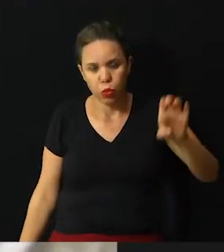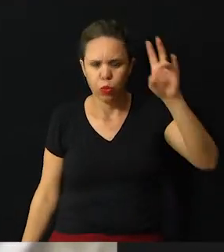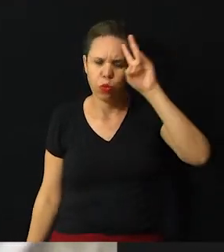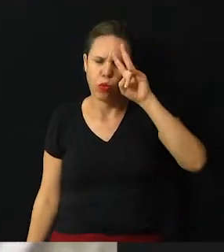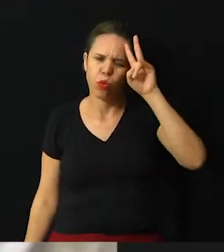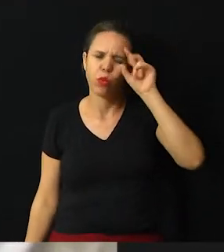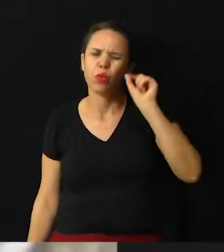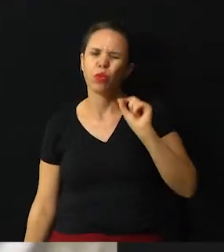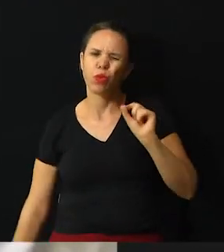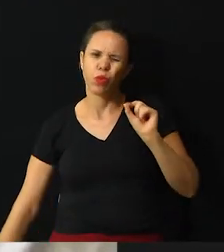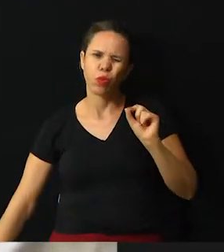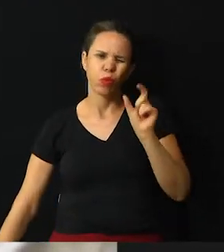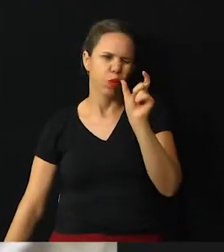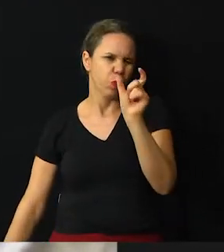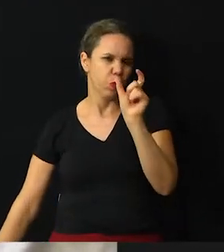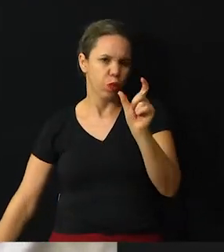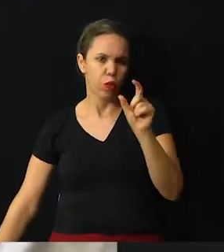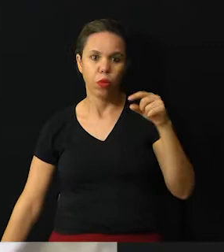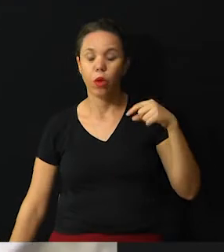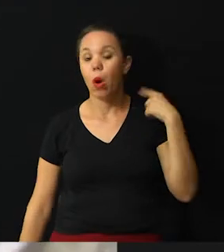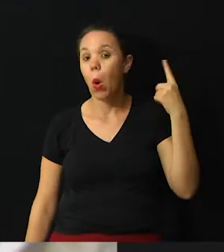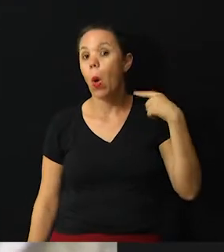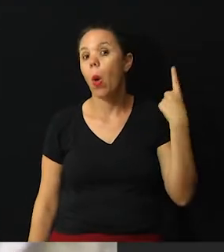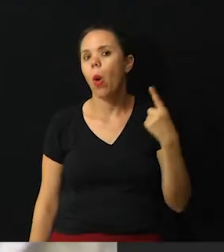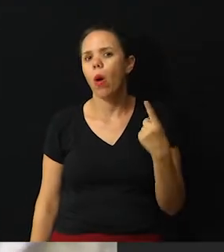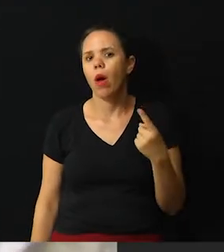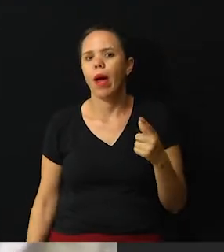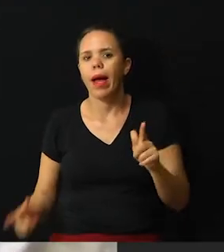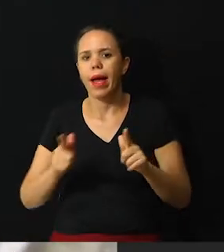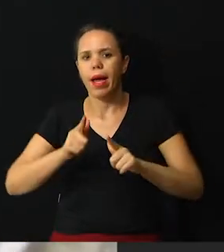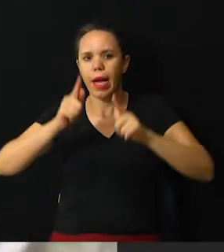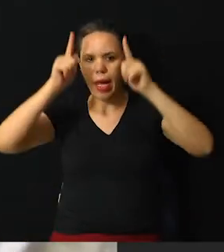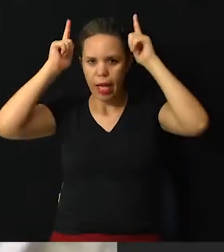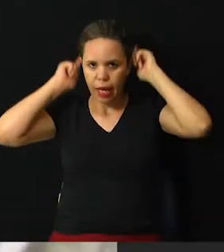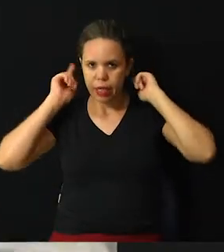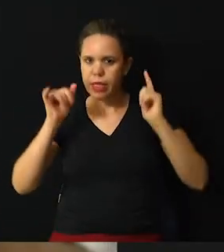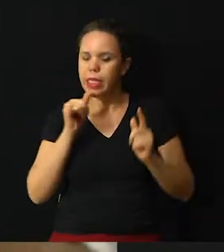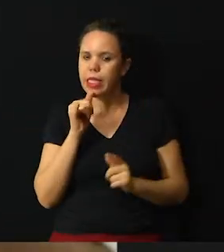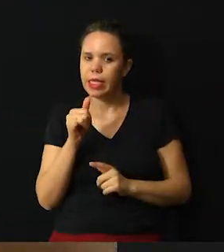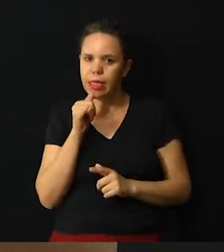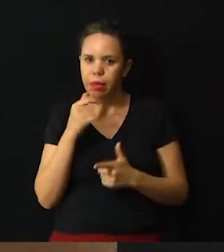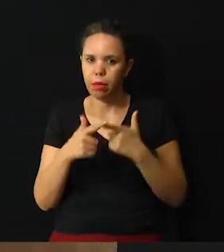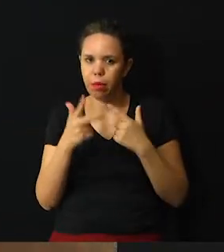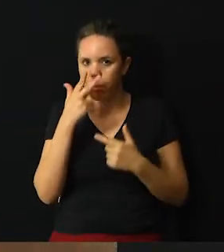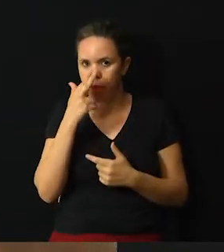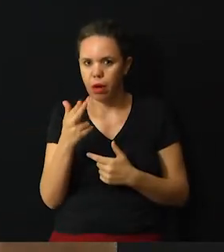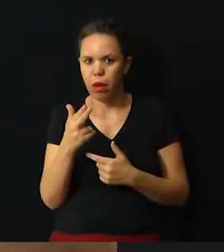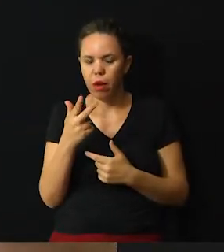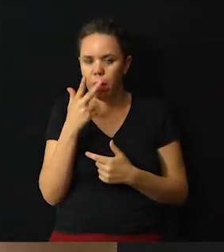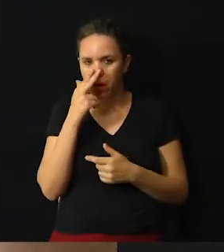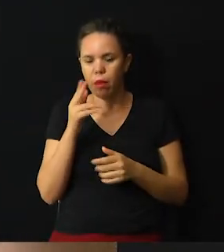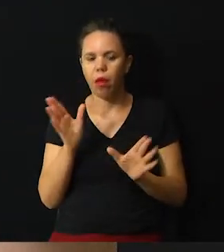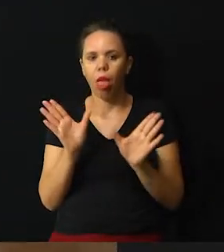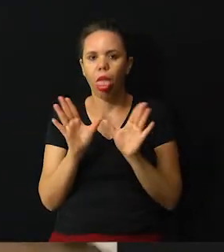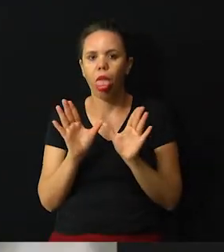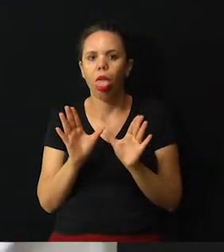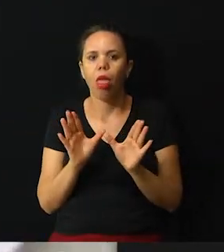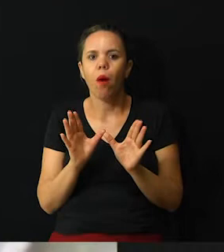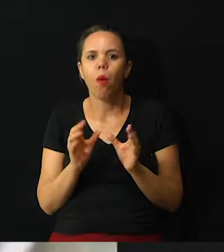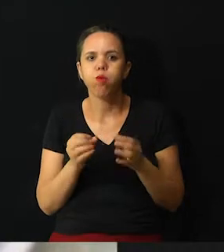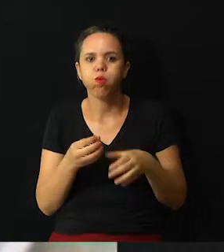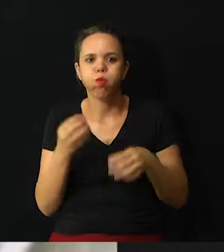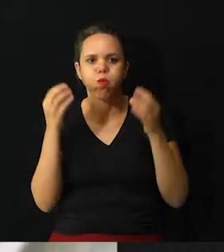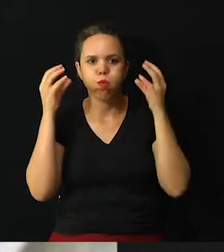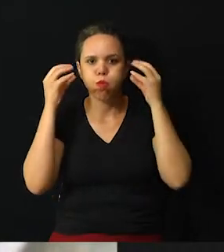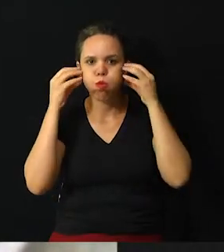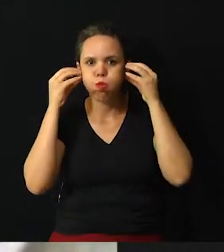ele lembrava o termo de lobo. Lúpus em grego, é lobo, né? Que fica uma asa de borboleta, quer dizer, fica um eritema, principalmente na